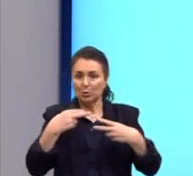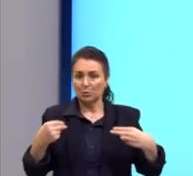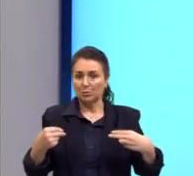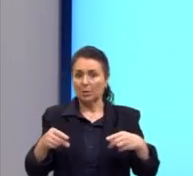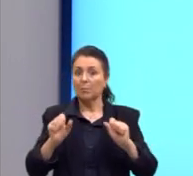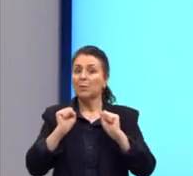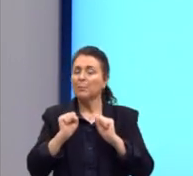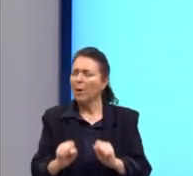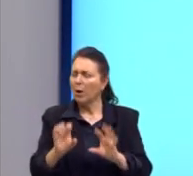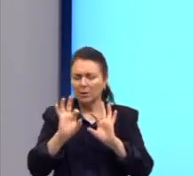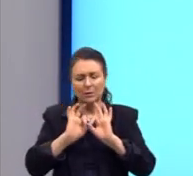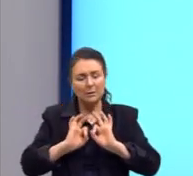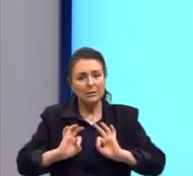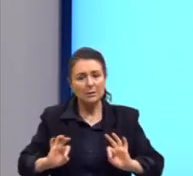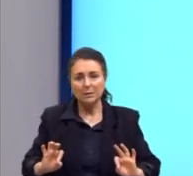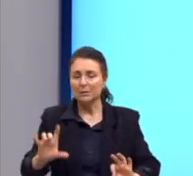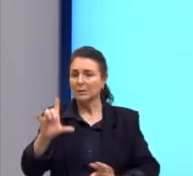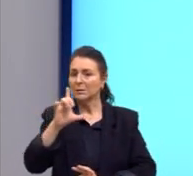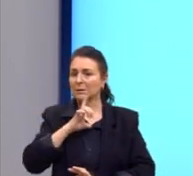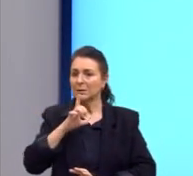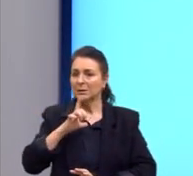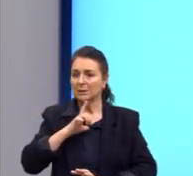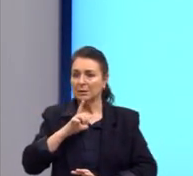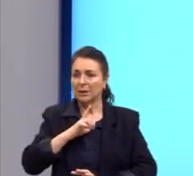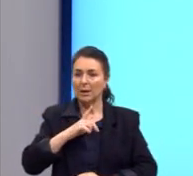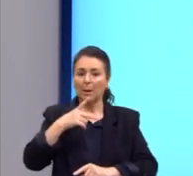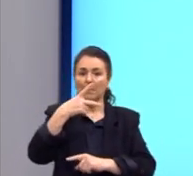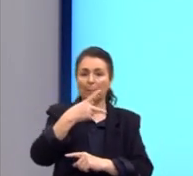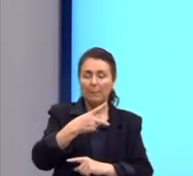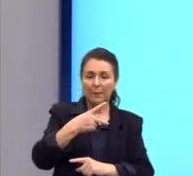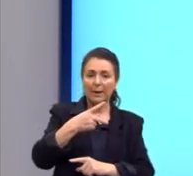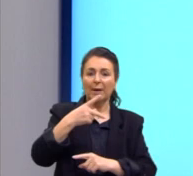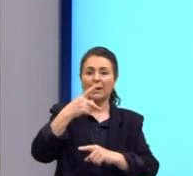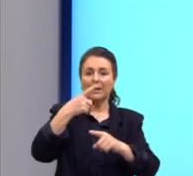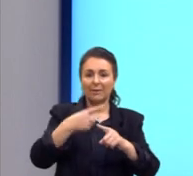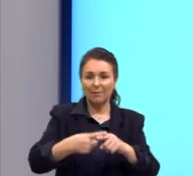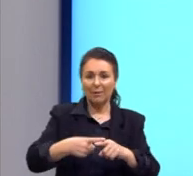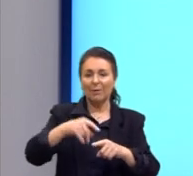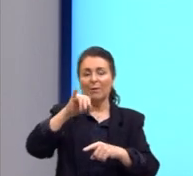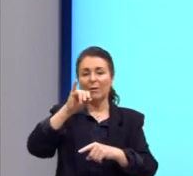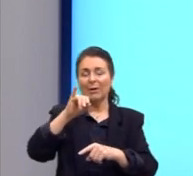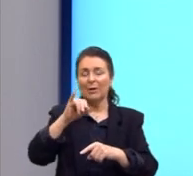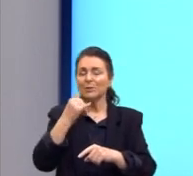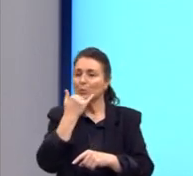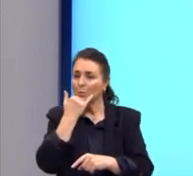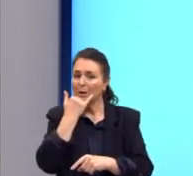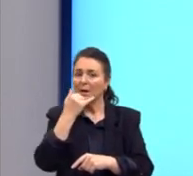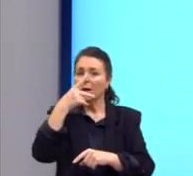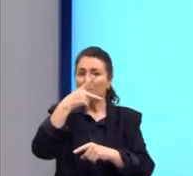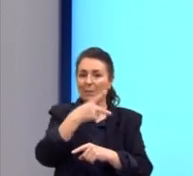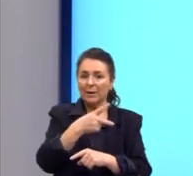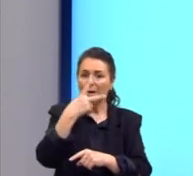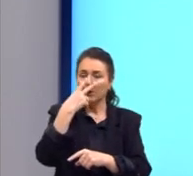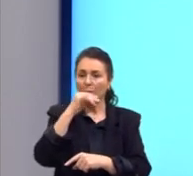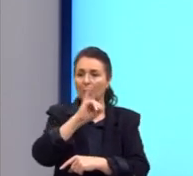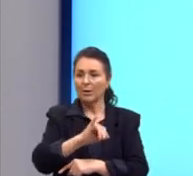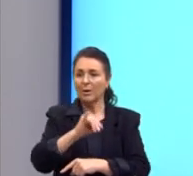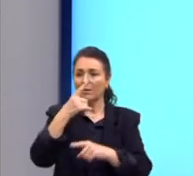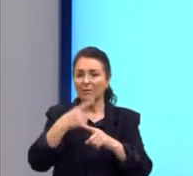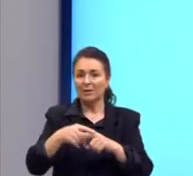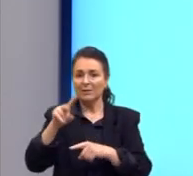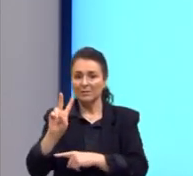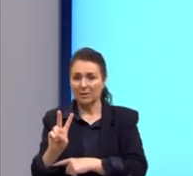pode simplesmente é pena é para si que p = i vezes ver a gente não precisa saber de tudo isso